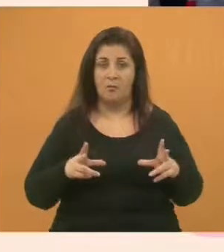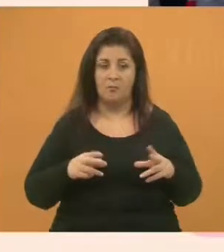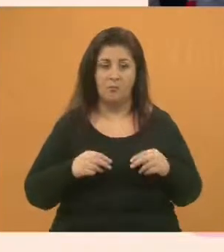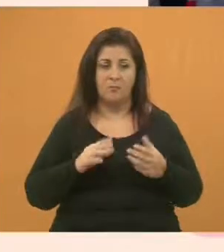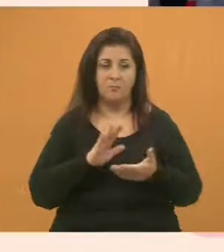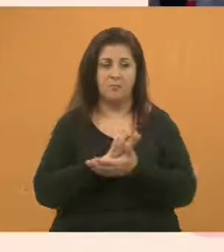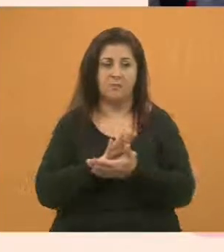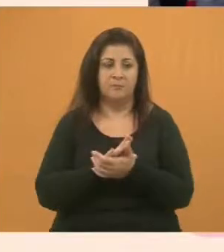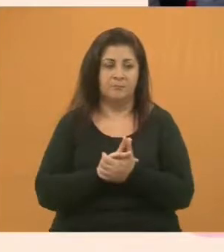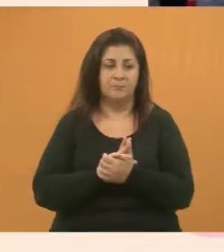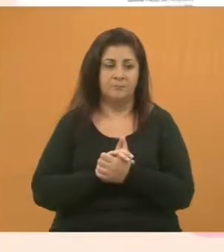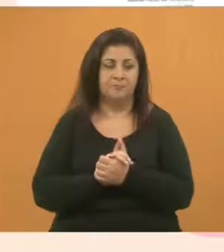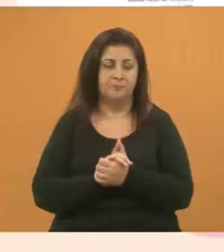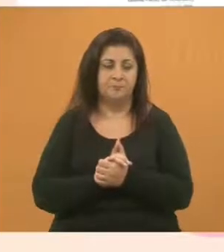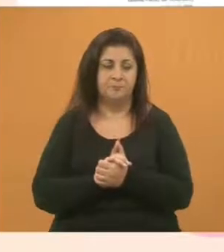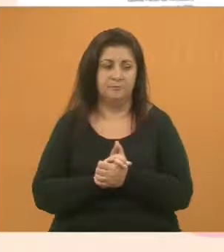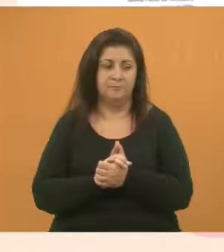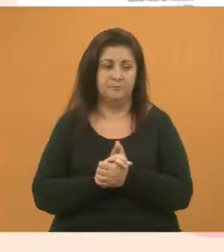Próximo.